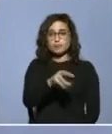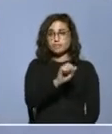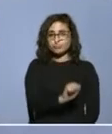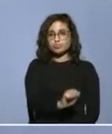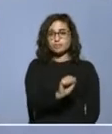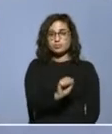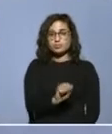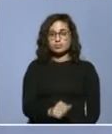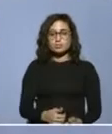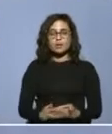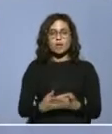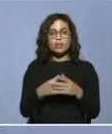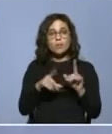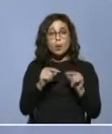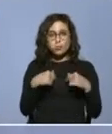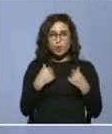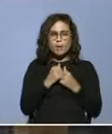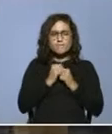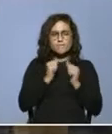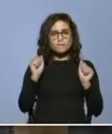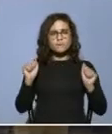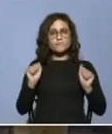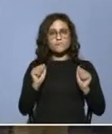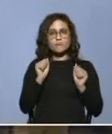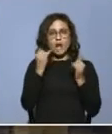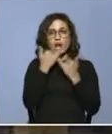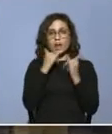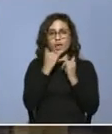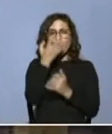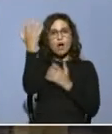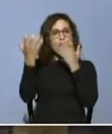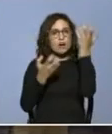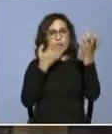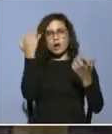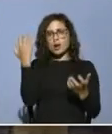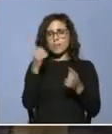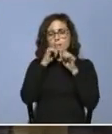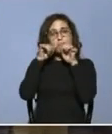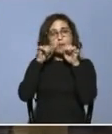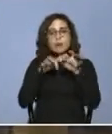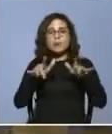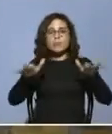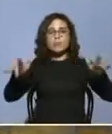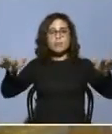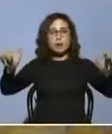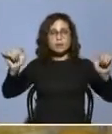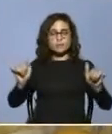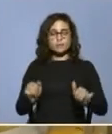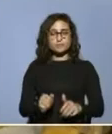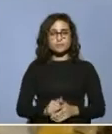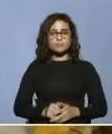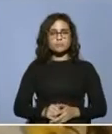E rompe também tu em gritos de alegria e contagia todos os demais. Um